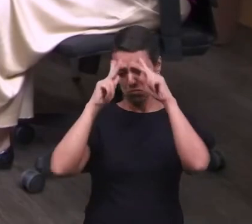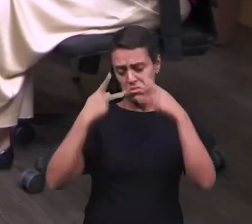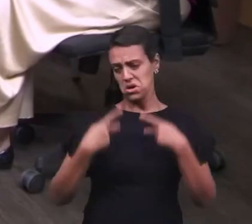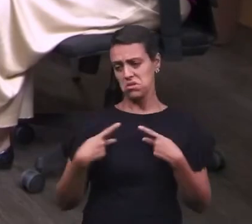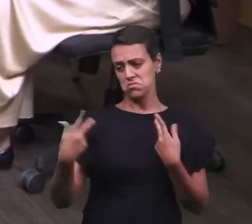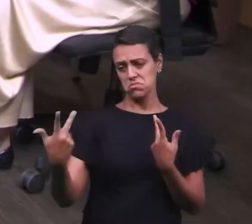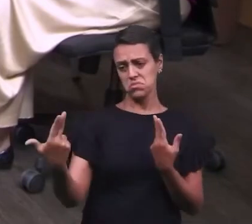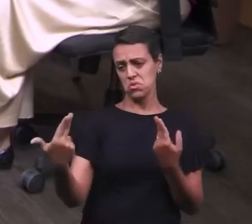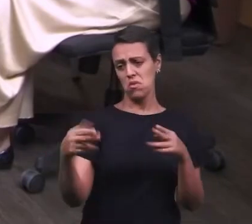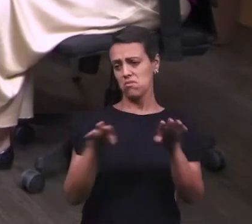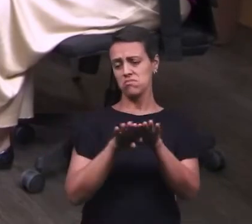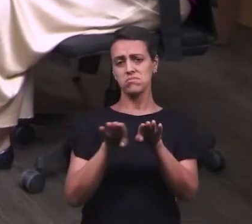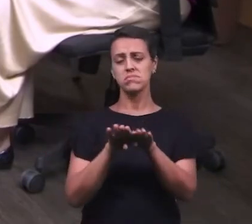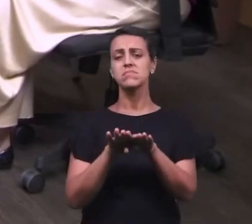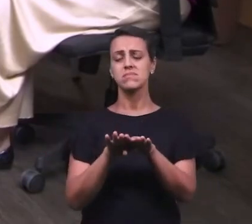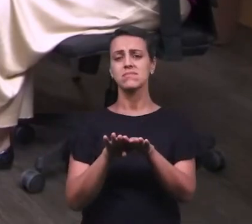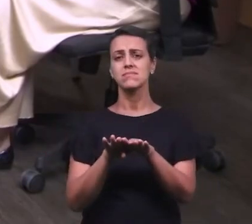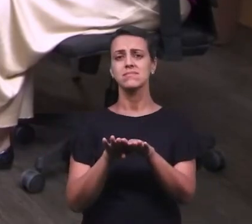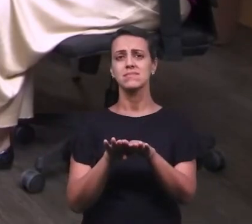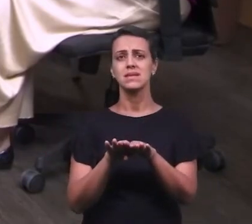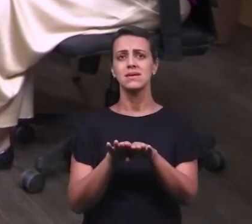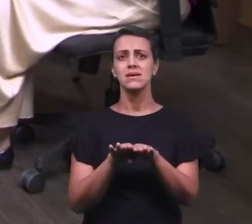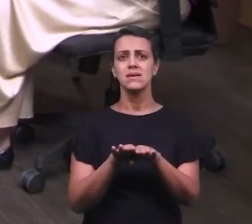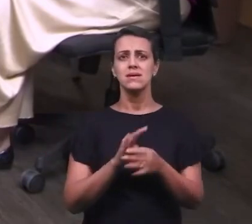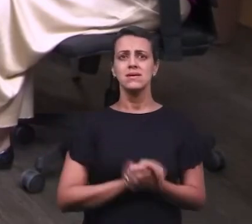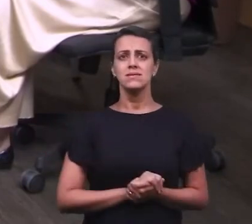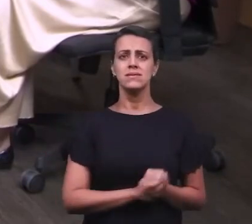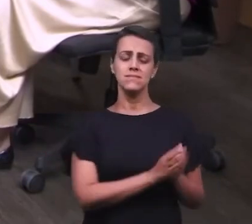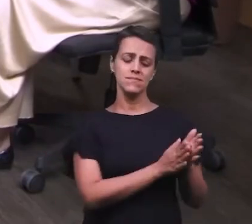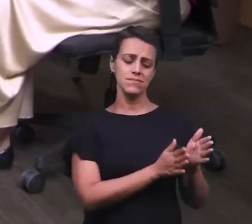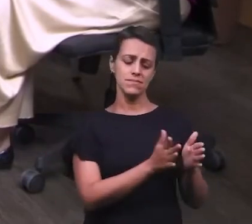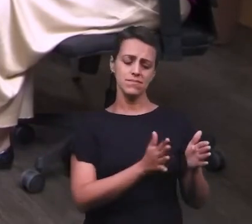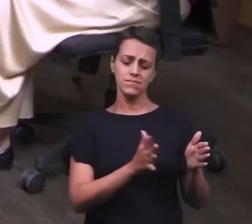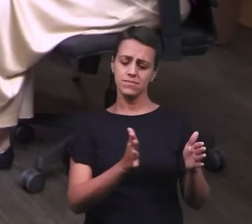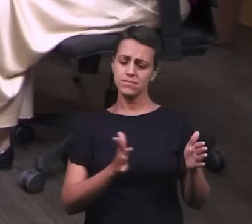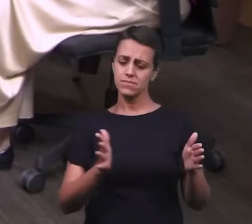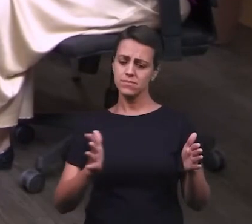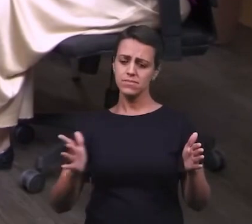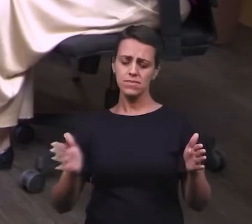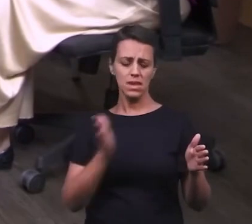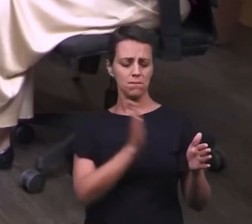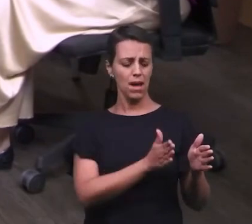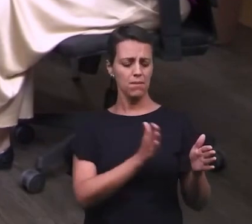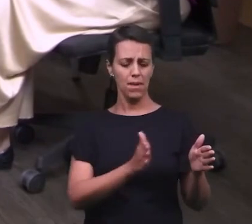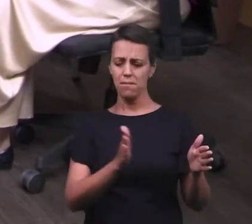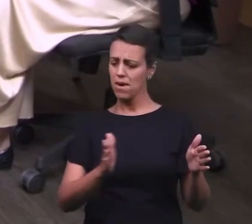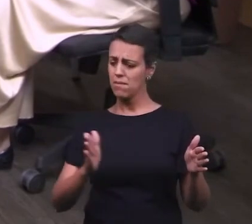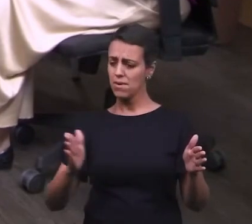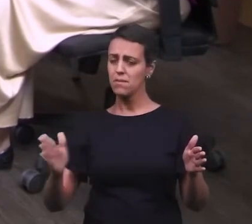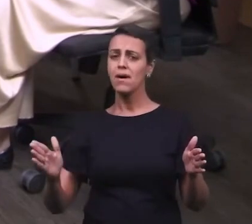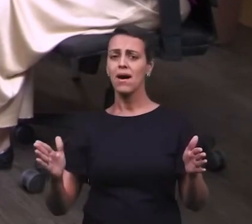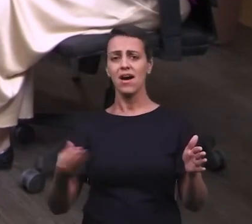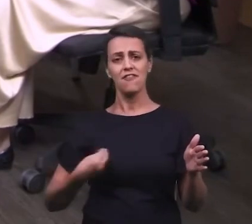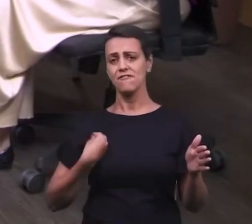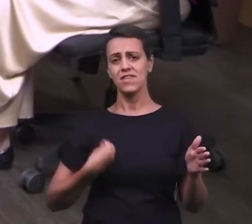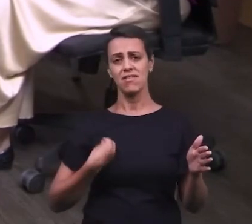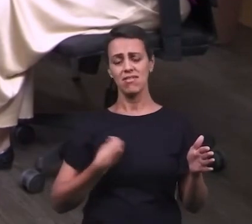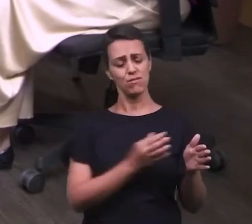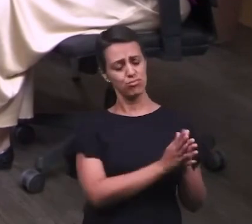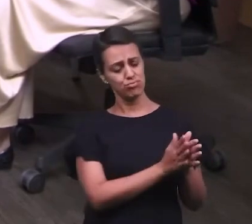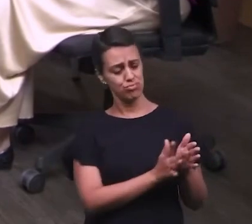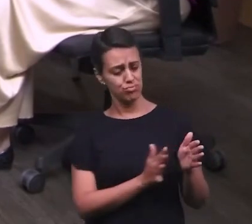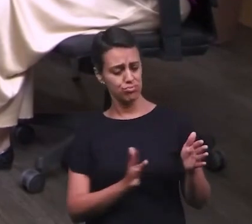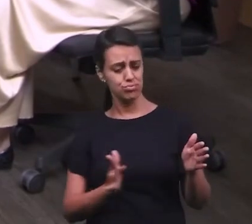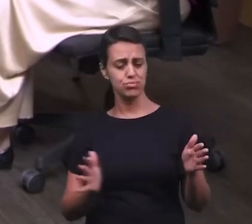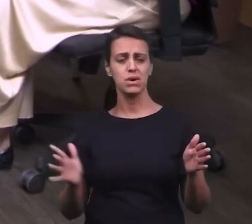gente passa pelas mesmas fases na vida, né? Via de regra, passa pelas mesmas fases. Então, é muito